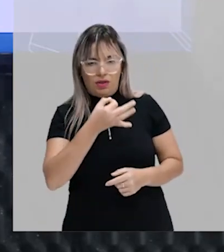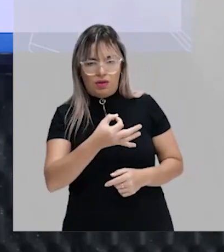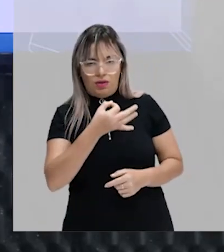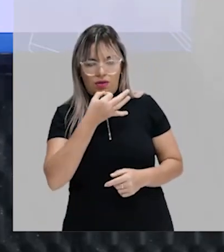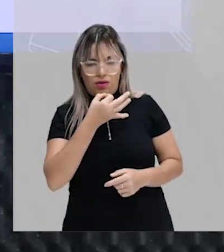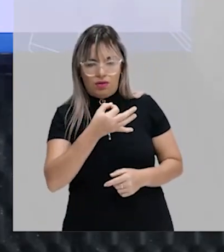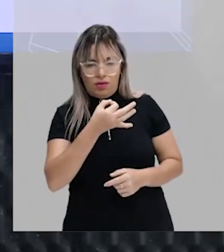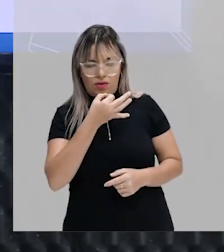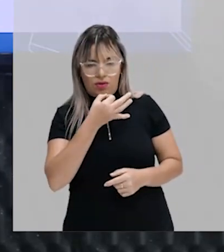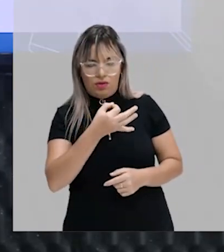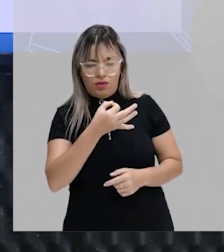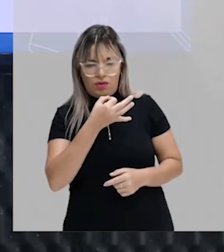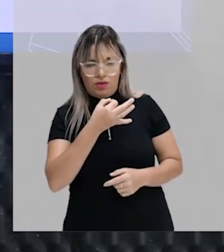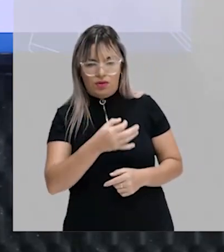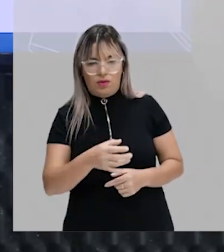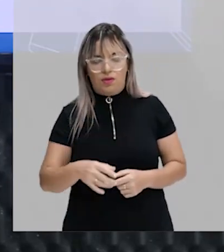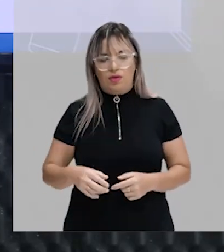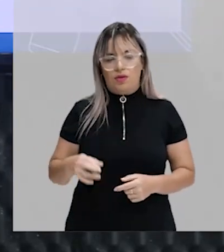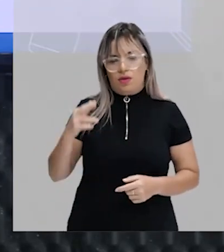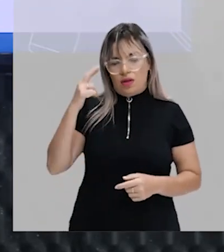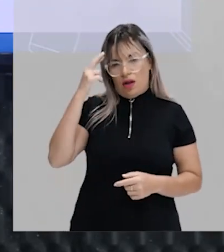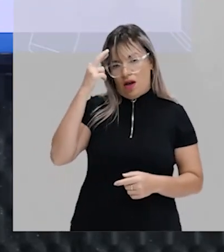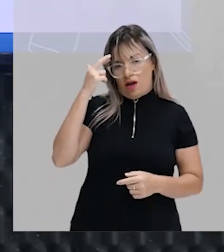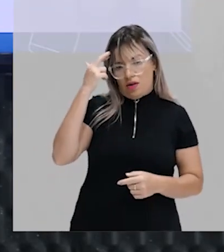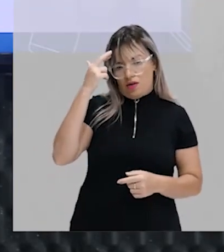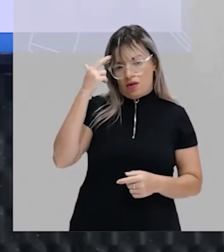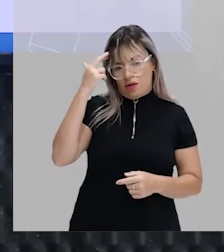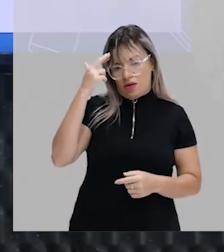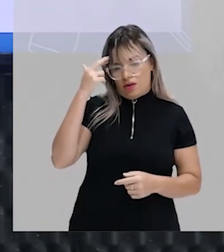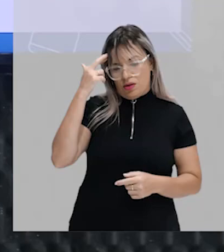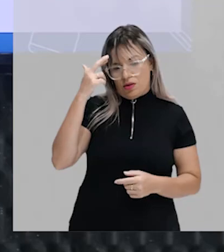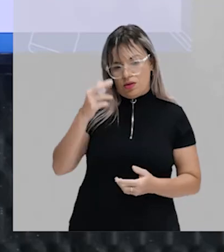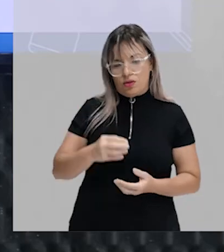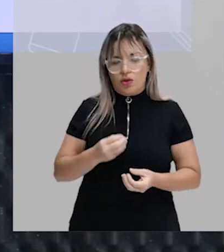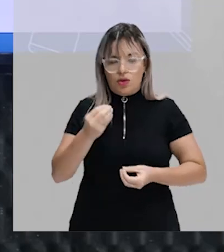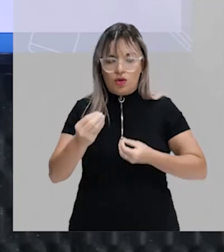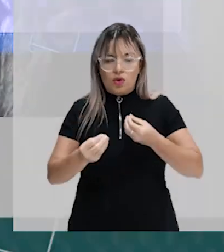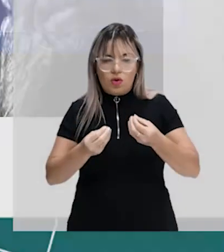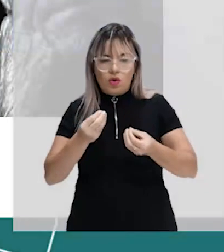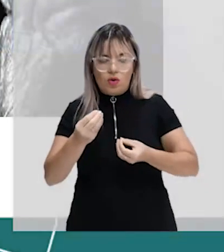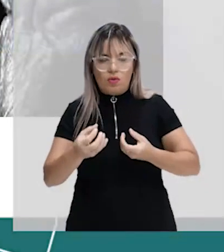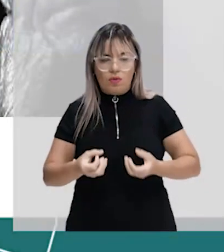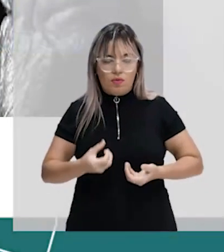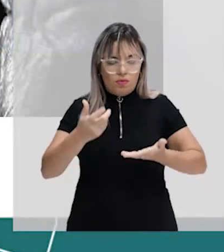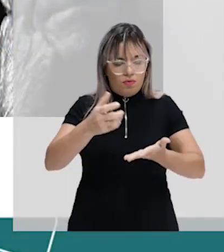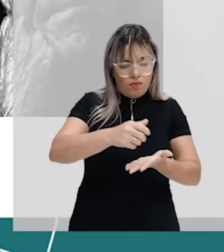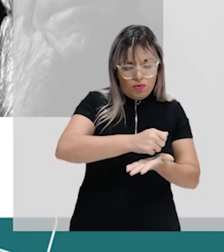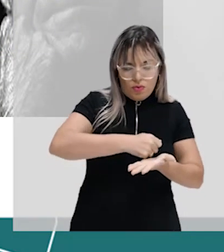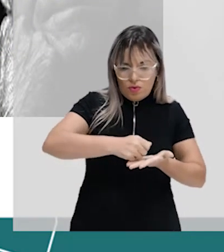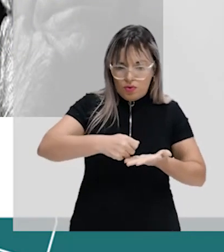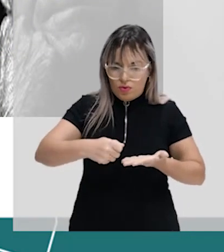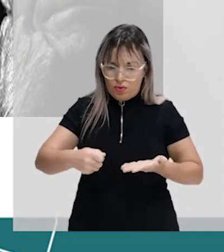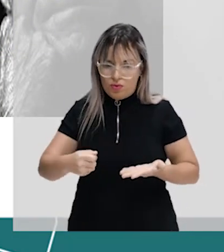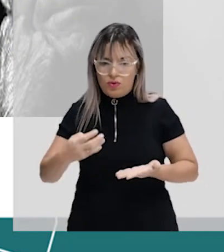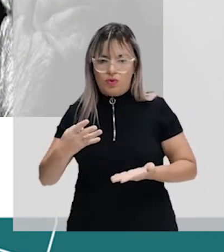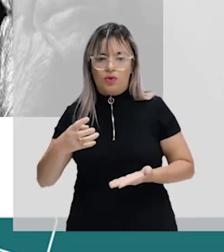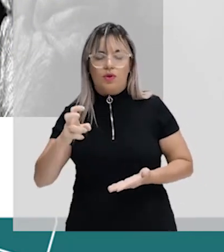crítica e trazer essa reflexão para nós através das suas produções, tá bom? Tem esse autor